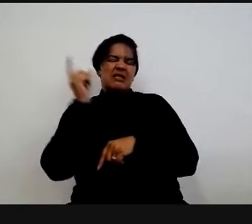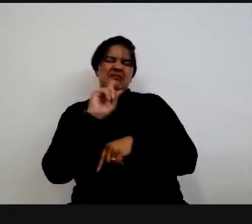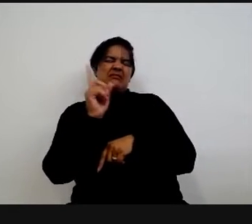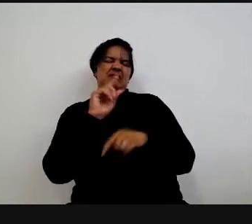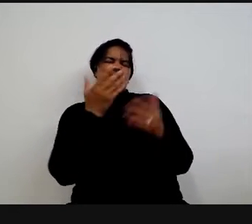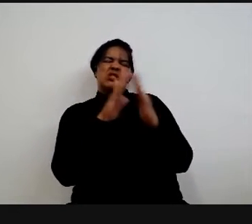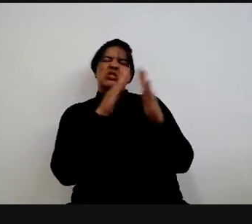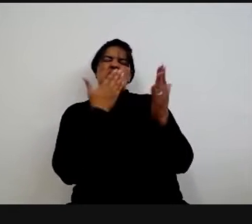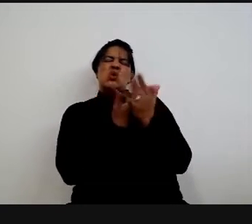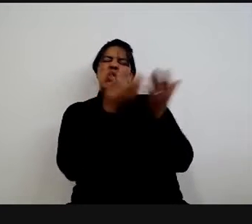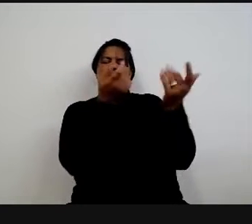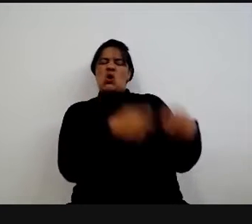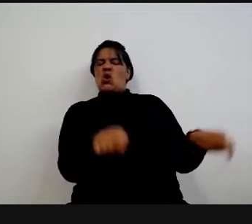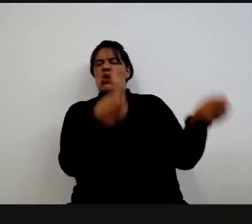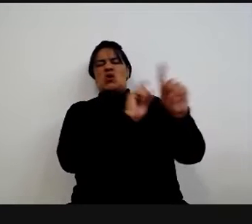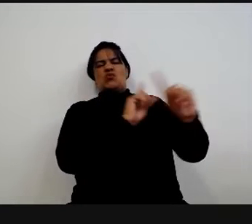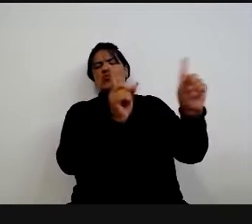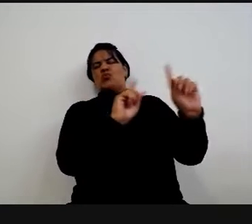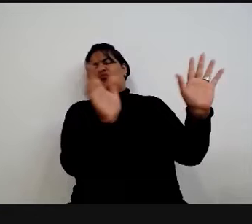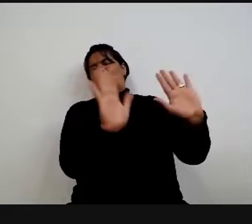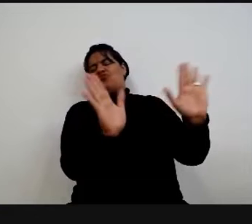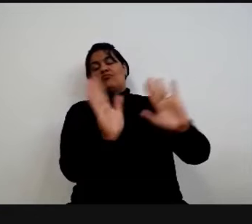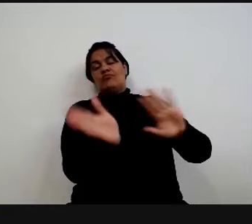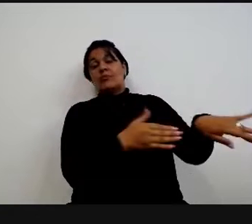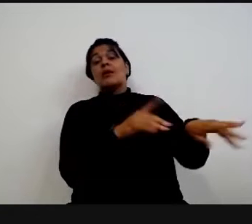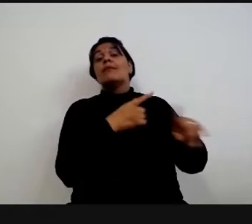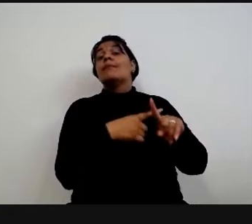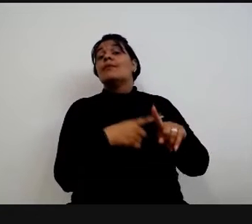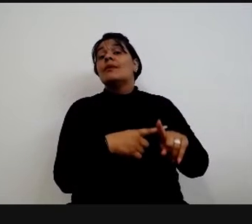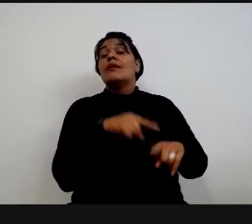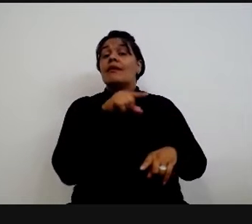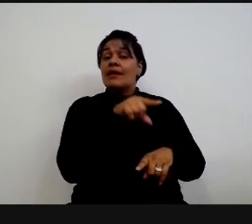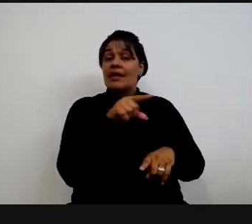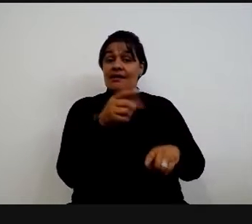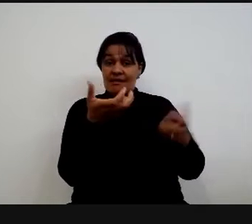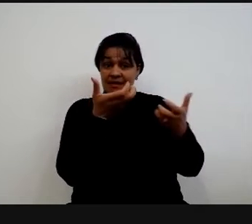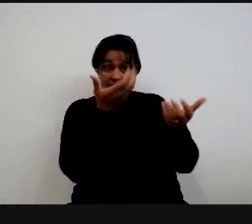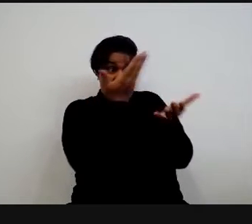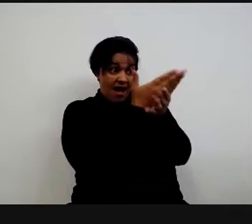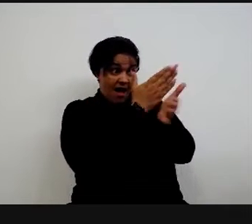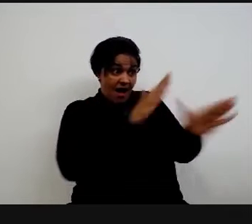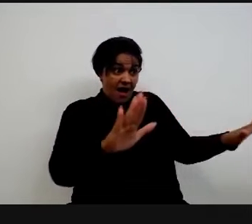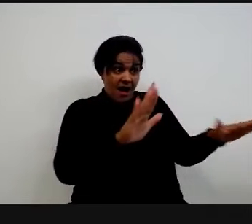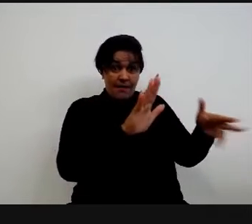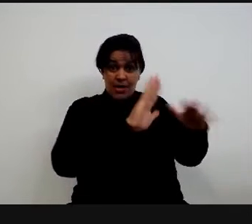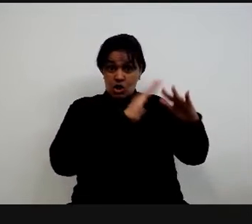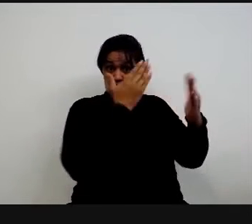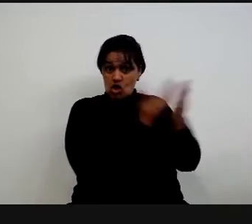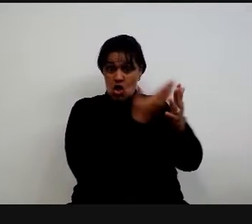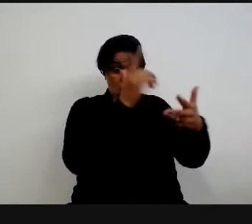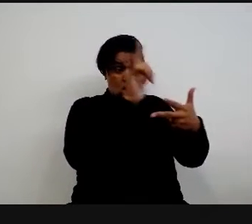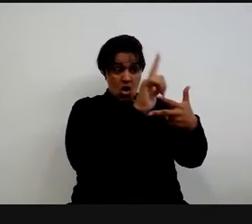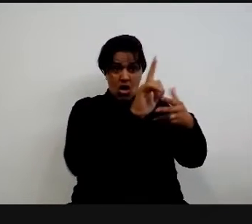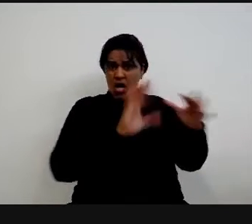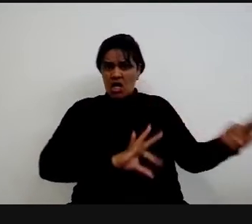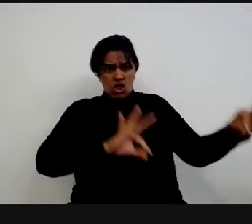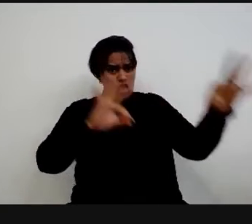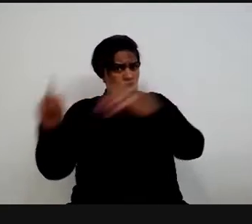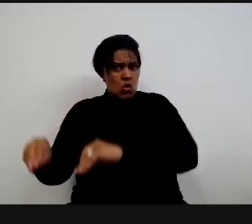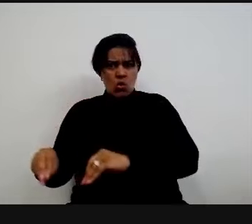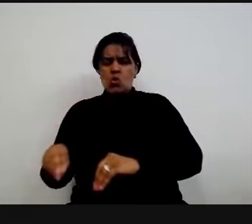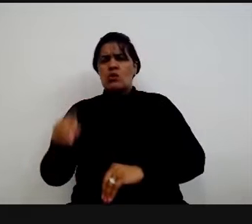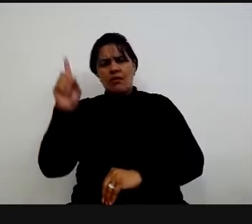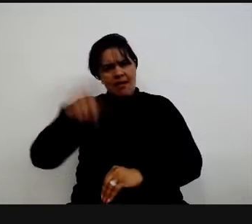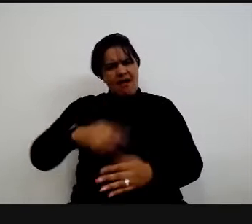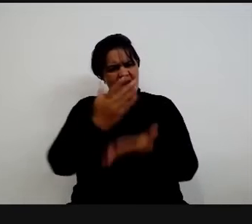existir, que não há necessidade de escola. Se ele pudesse acabar, não era só com a escola do Legislativo, não. Acabar com todo tipo de